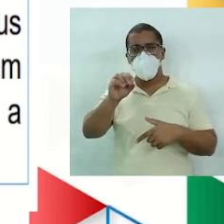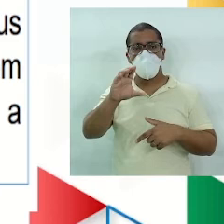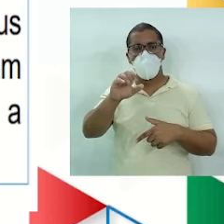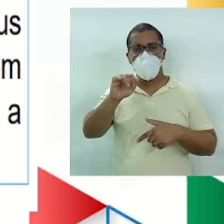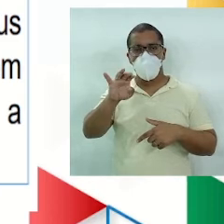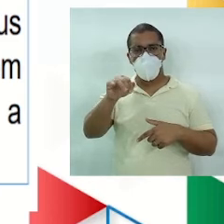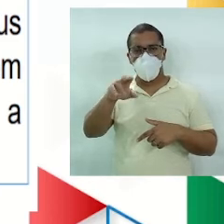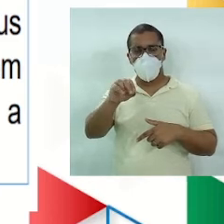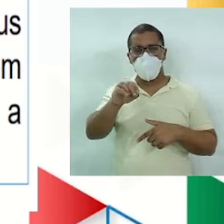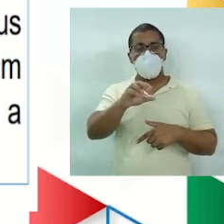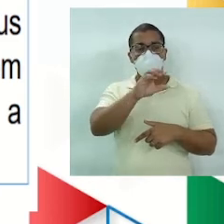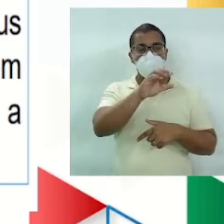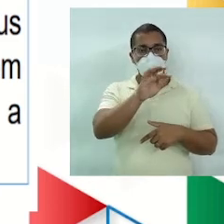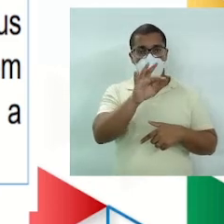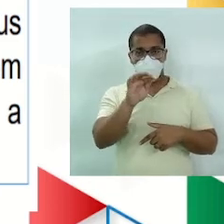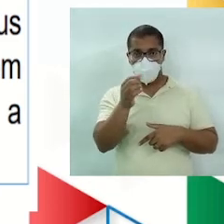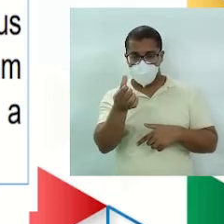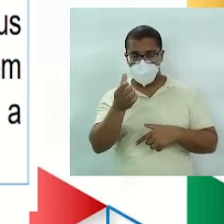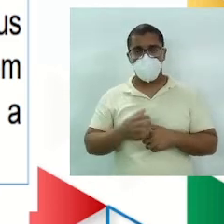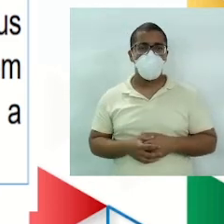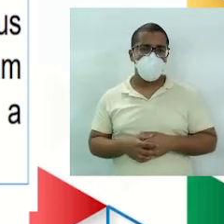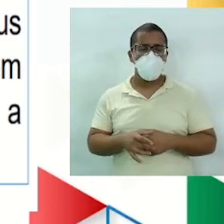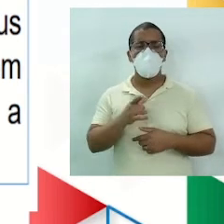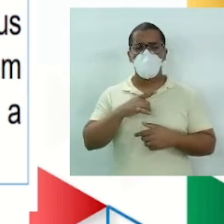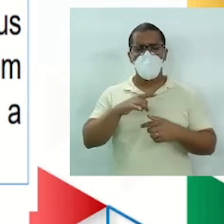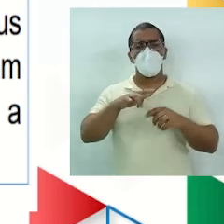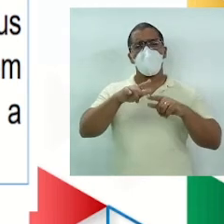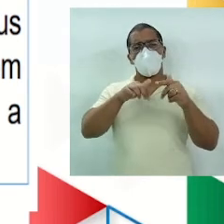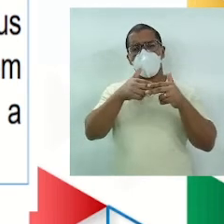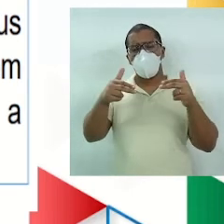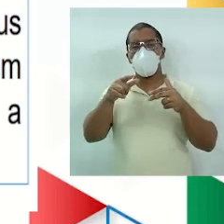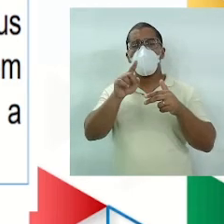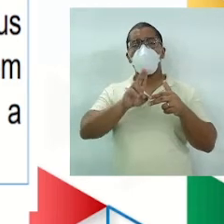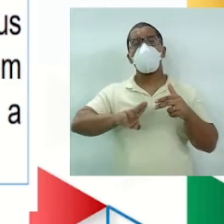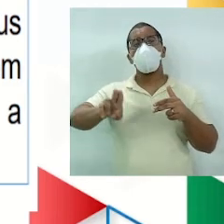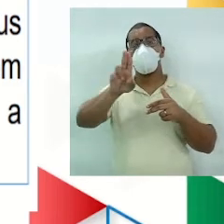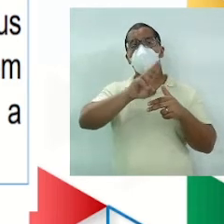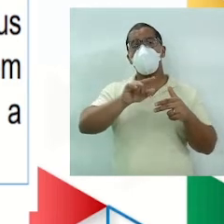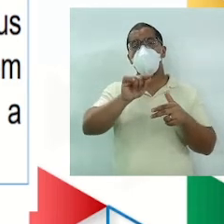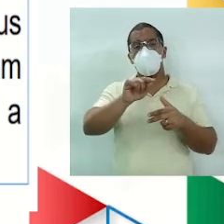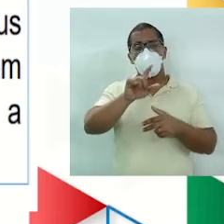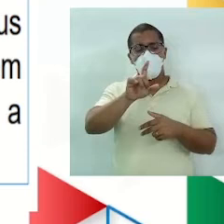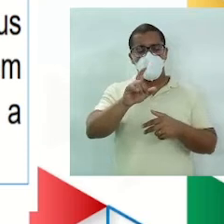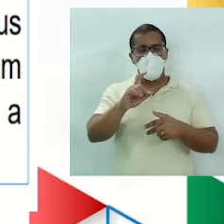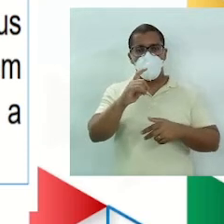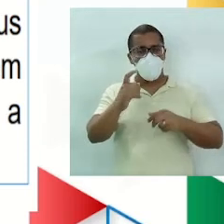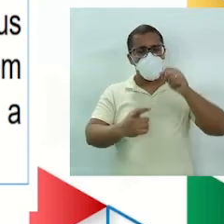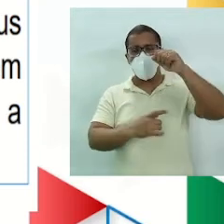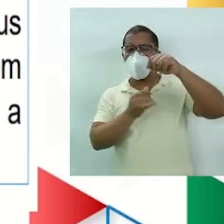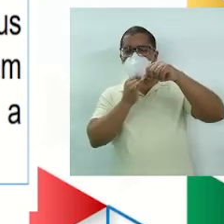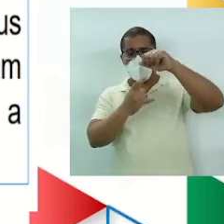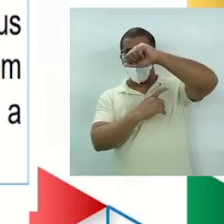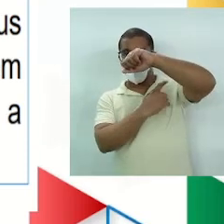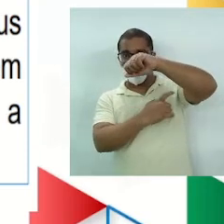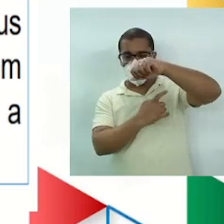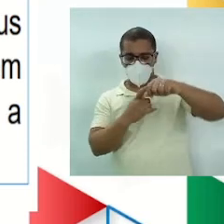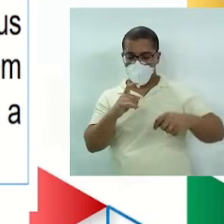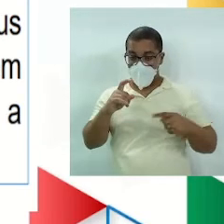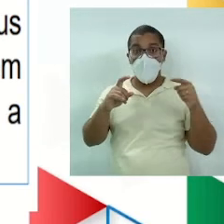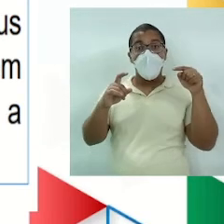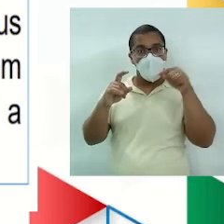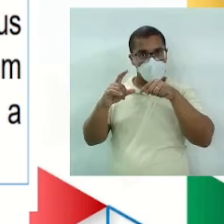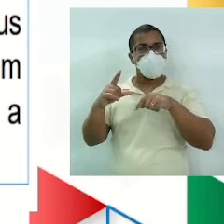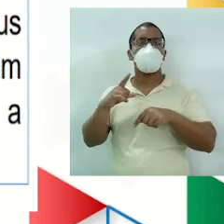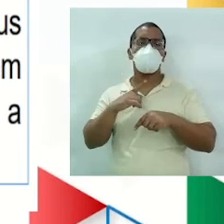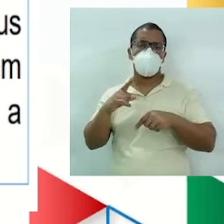muito utilizadas como propelentes em produtos de aerossóis, como desodorantes, spray, na produção